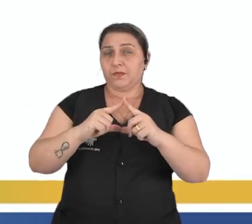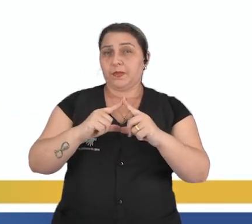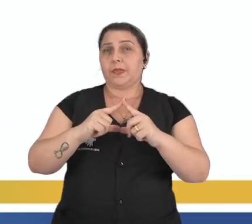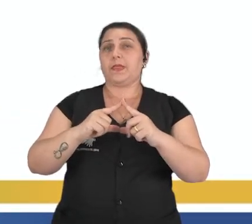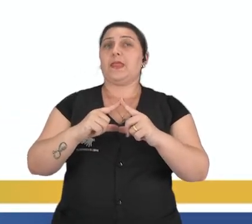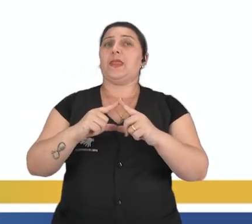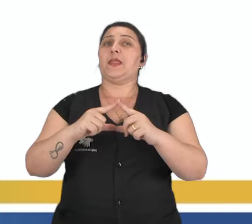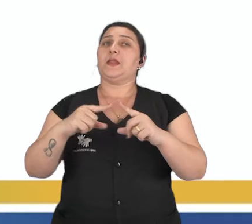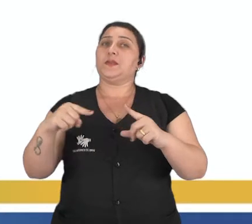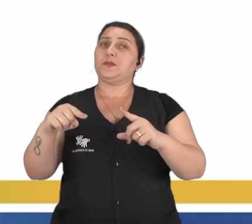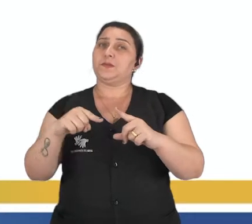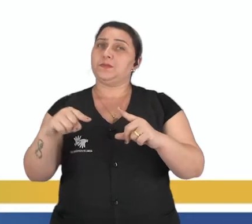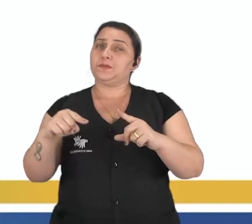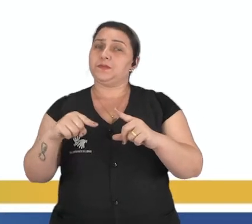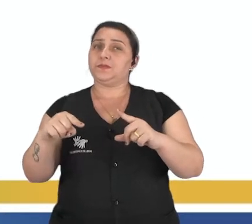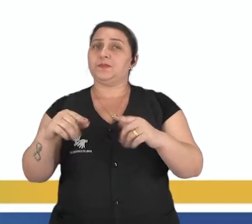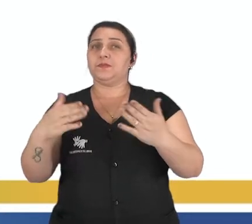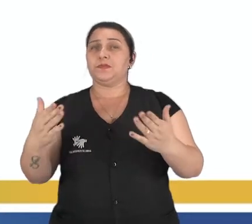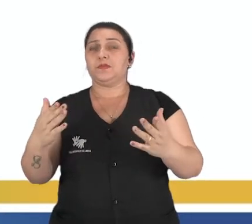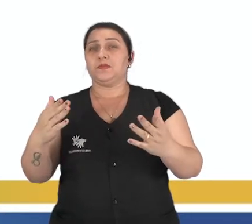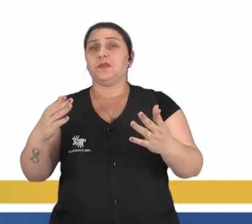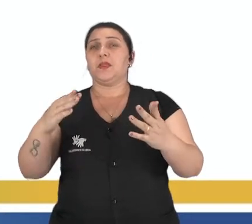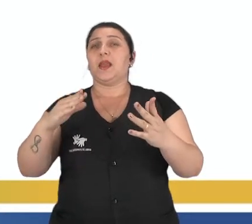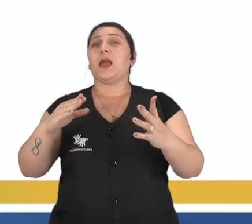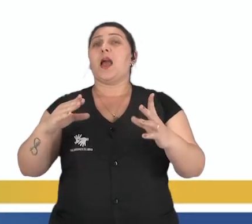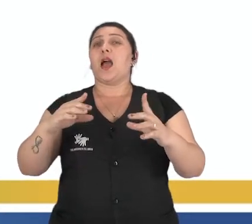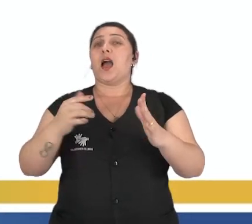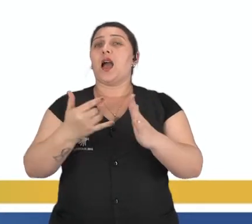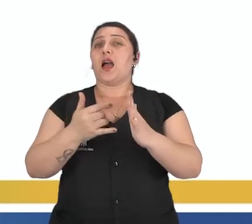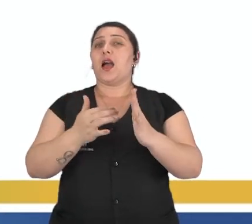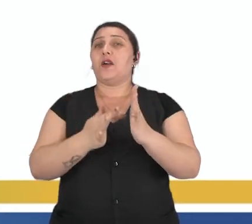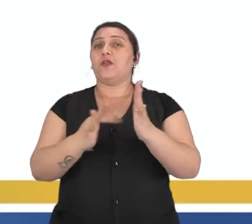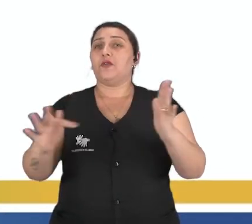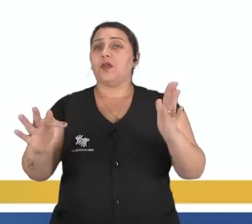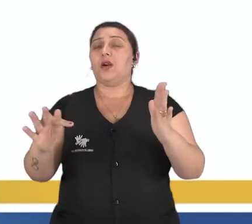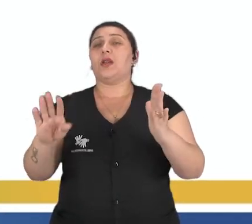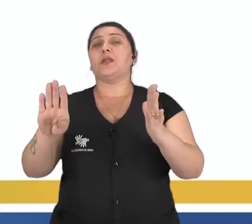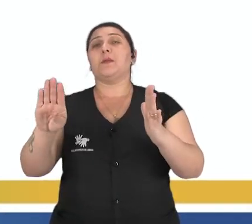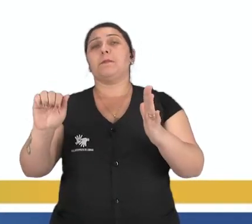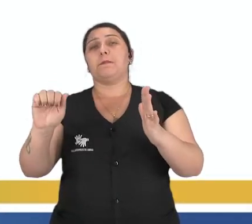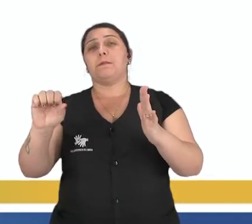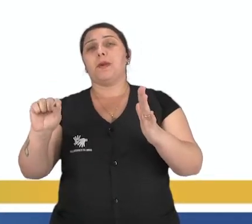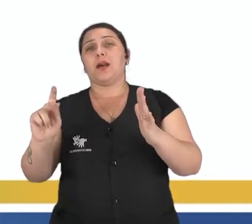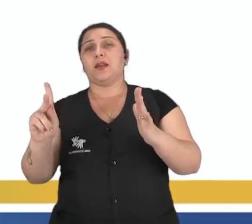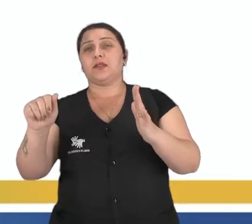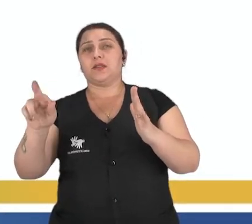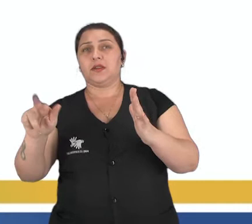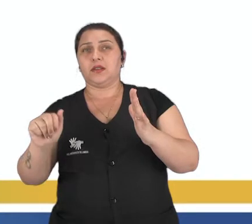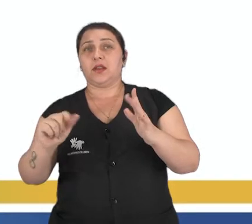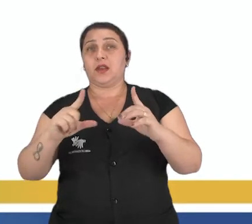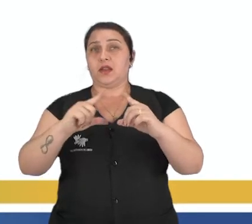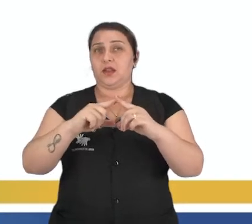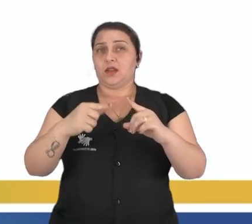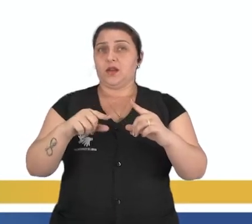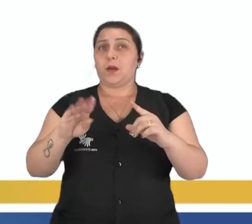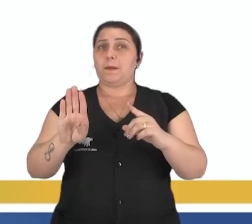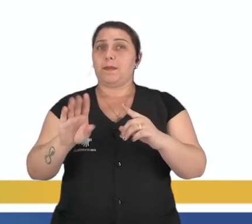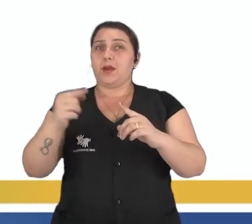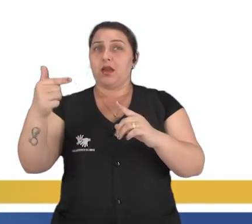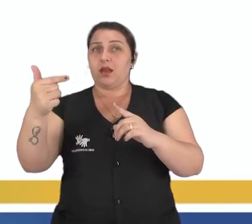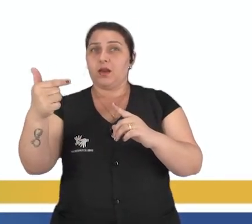C, menos 48. E aí é só aplicar a fórmula de Bhaskara. Primeiro encontro o delta, b² menos